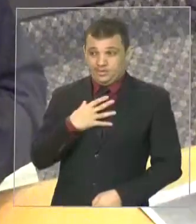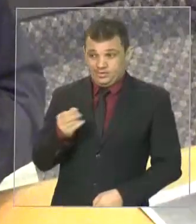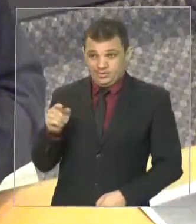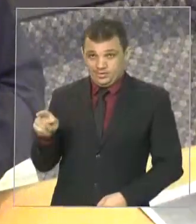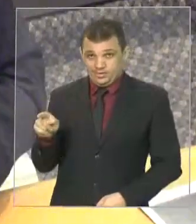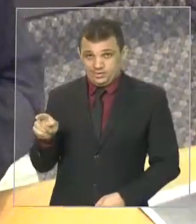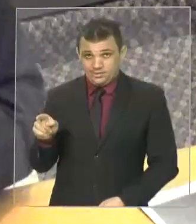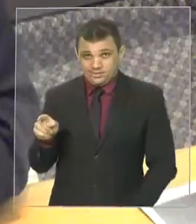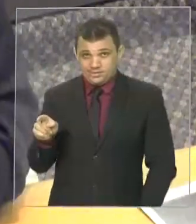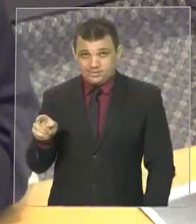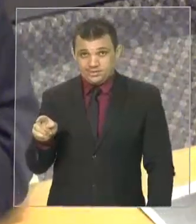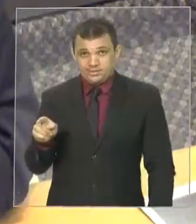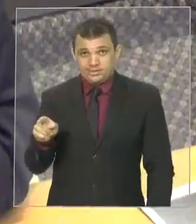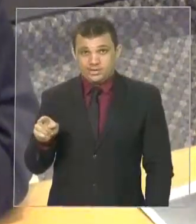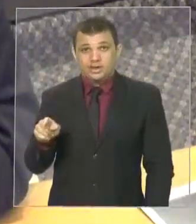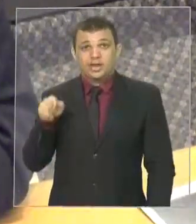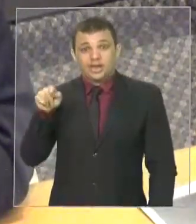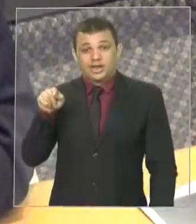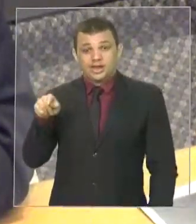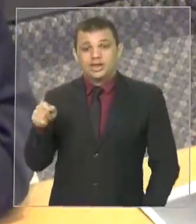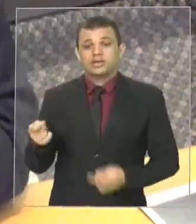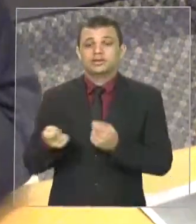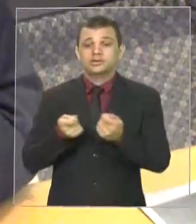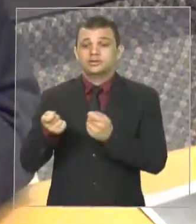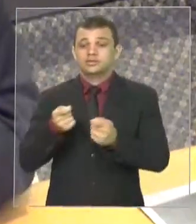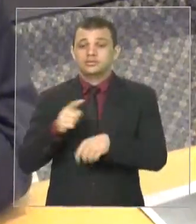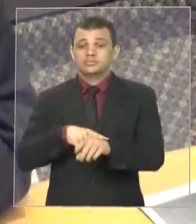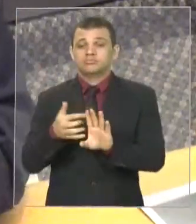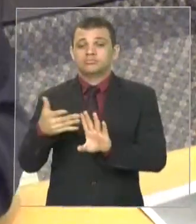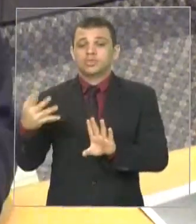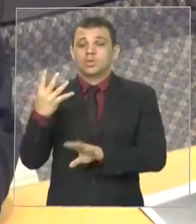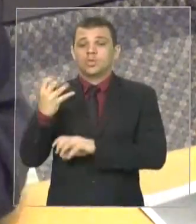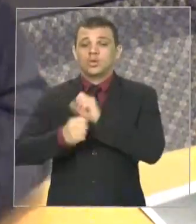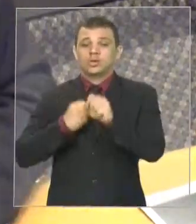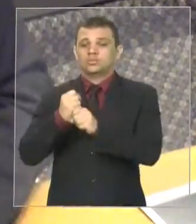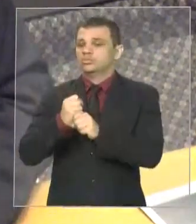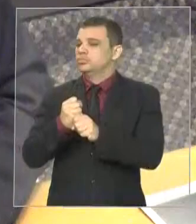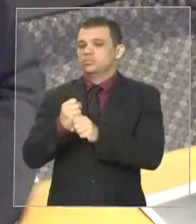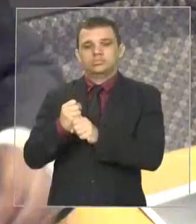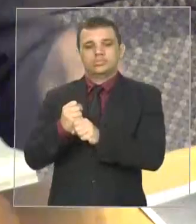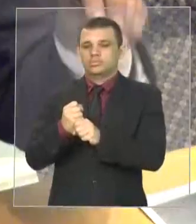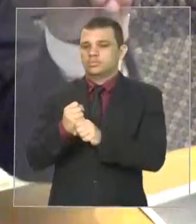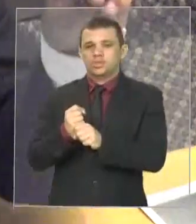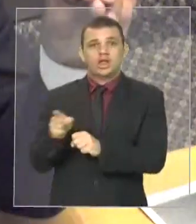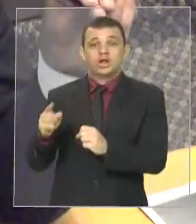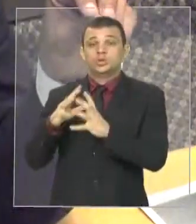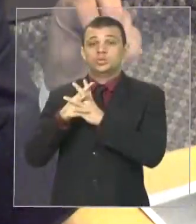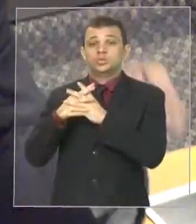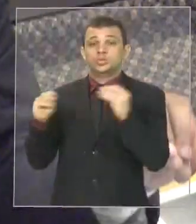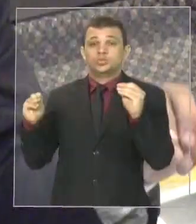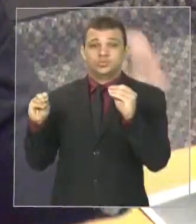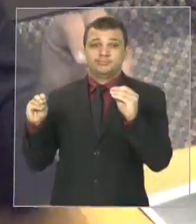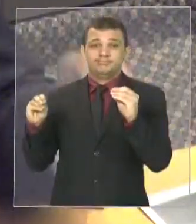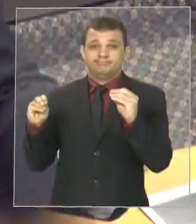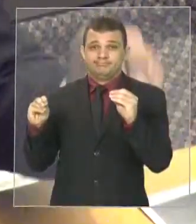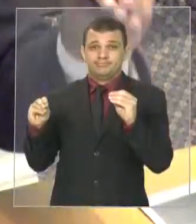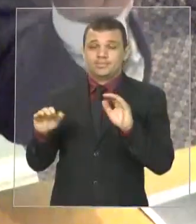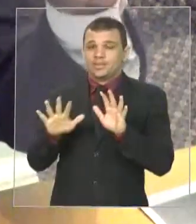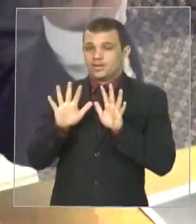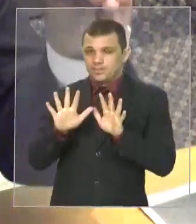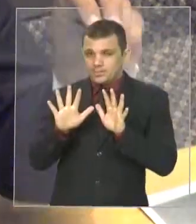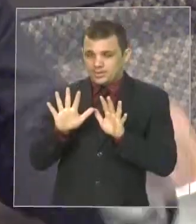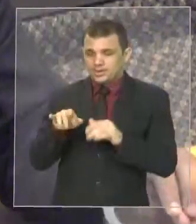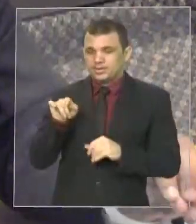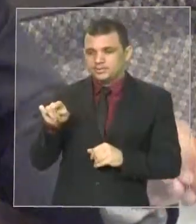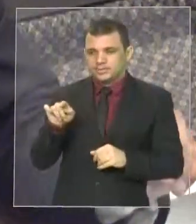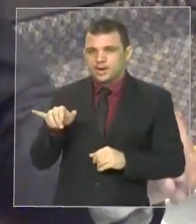filhote não administrou 4 anos. O filhote sumiu durante 4 anos, mas se utilizou da máquina pública,